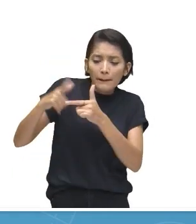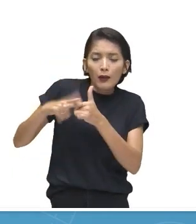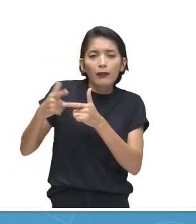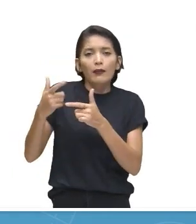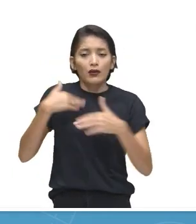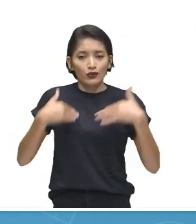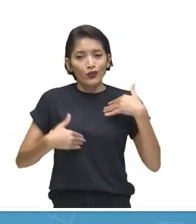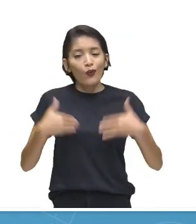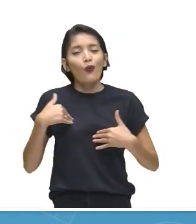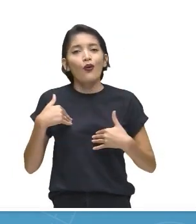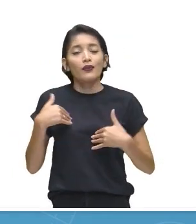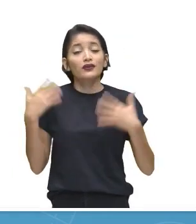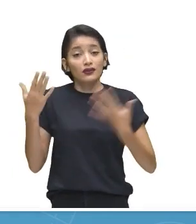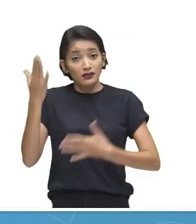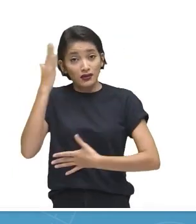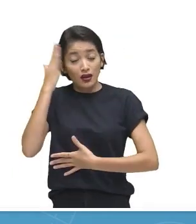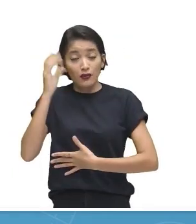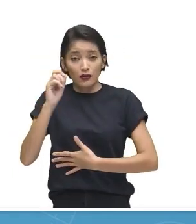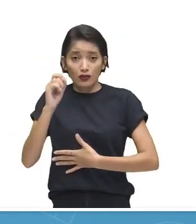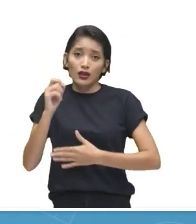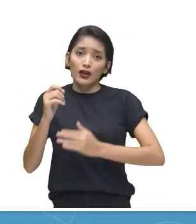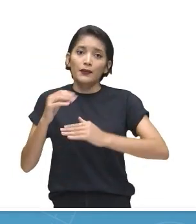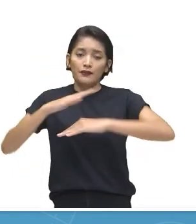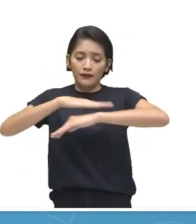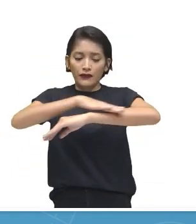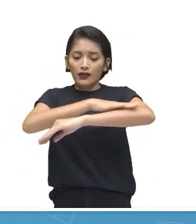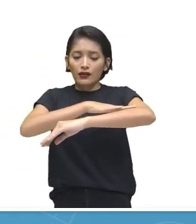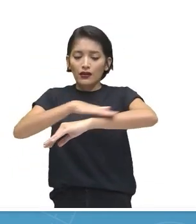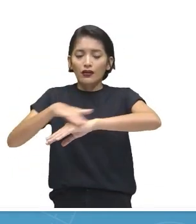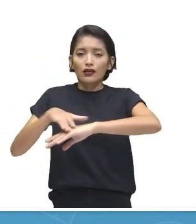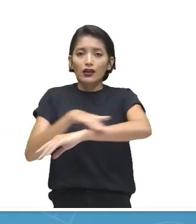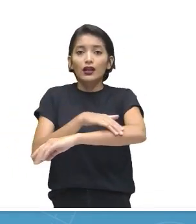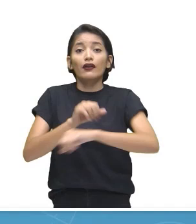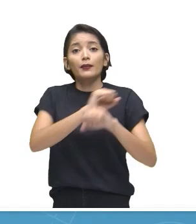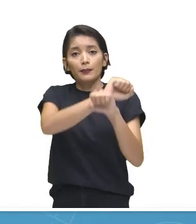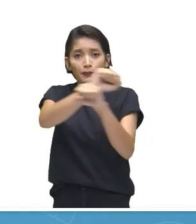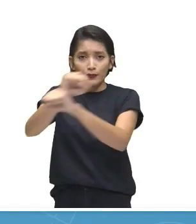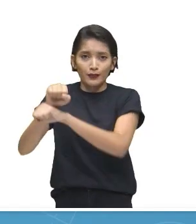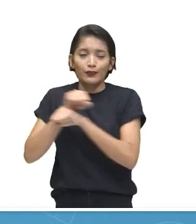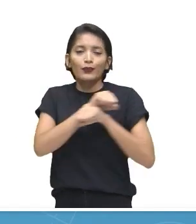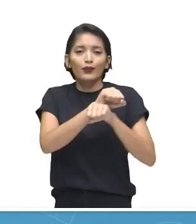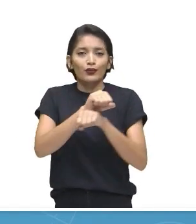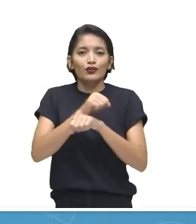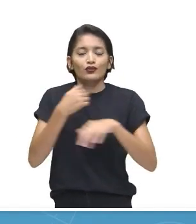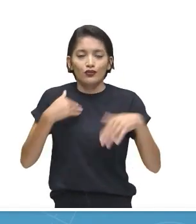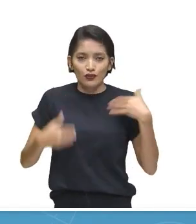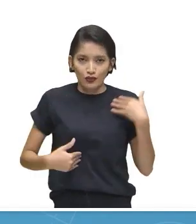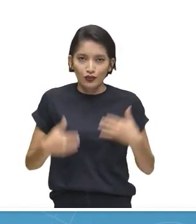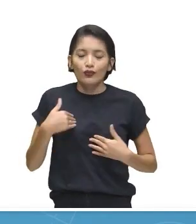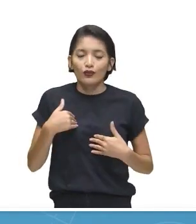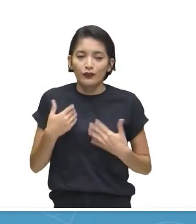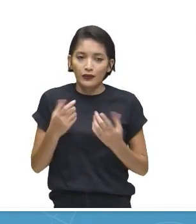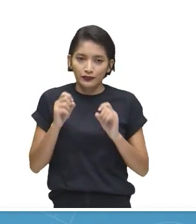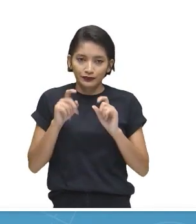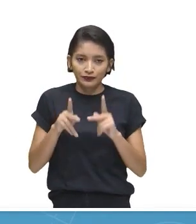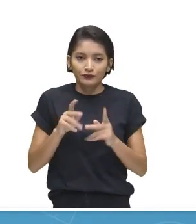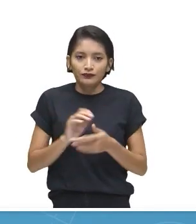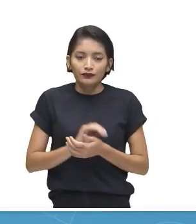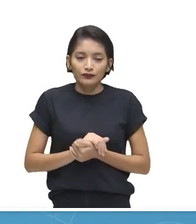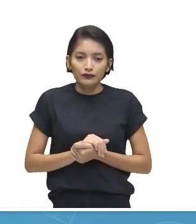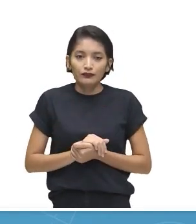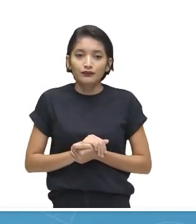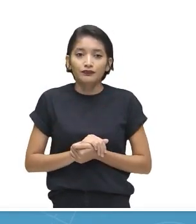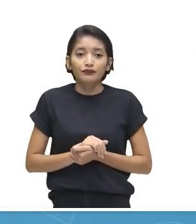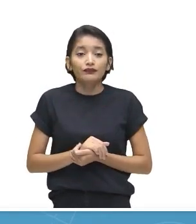aí a gente vai ter essa camada córnea, né, de células mortas, que vai proteger contra a entrada deles, tá bom?